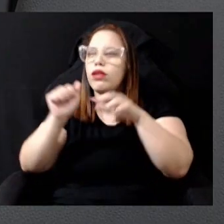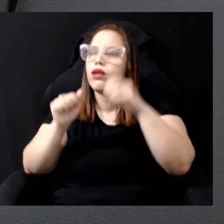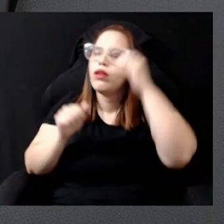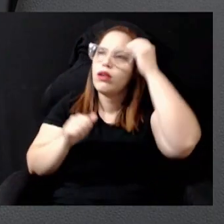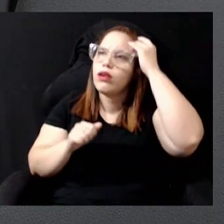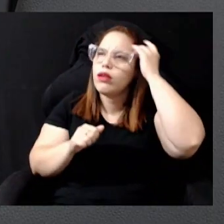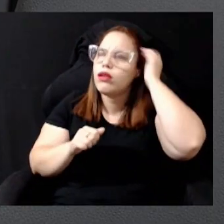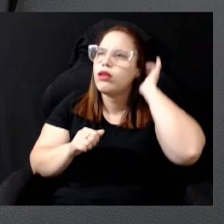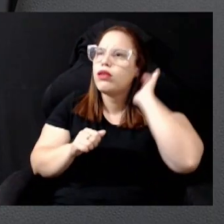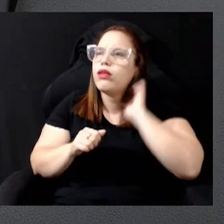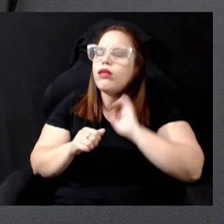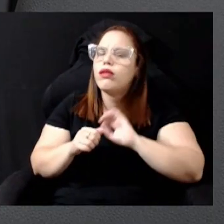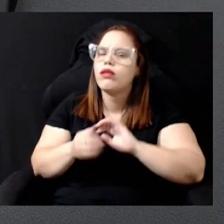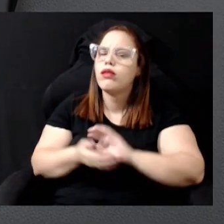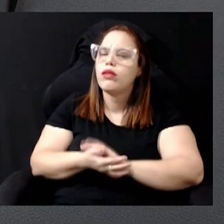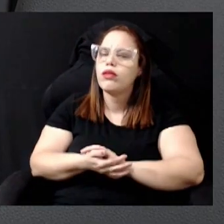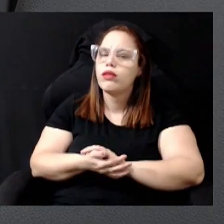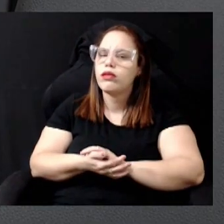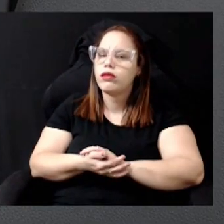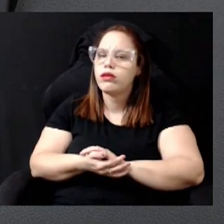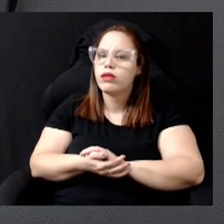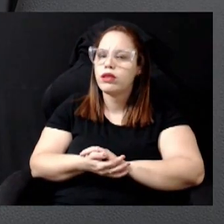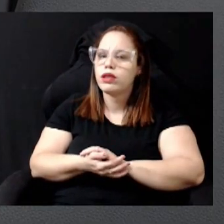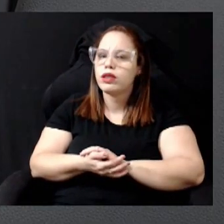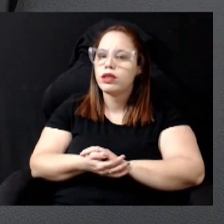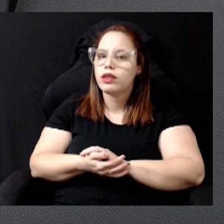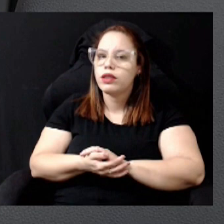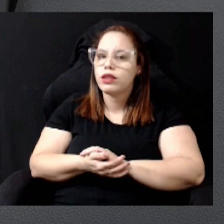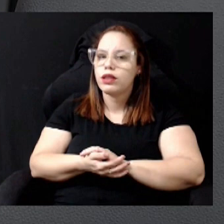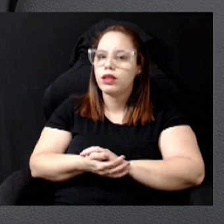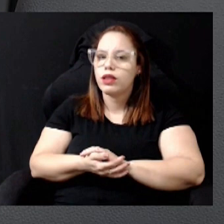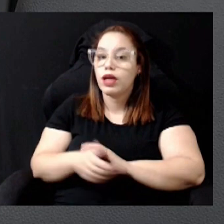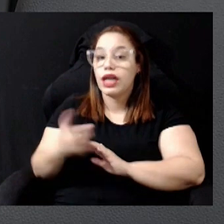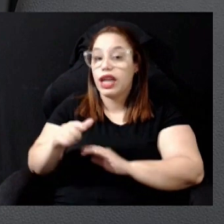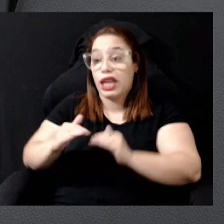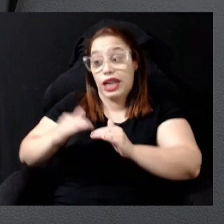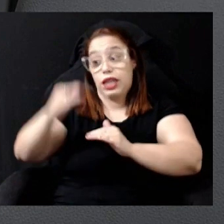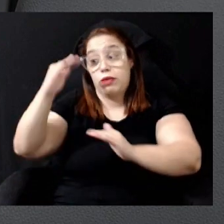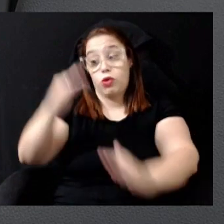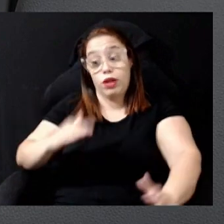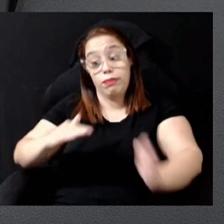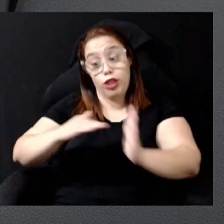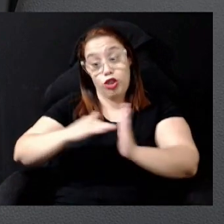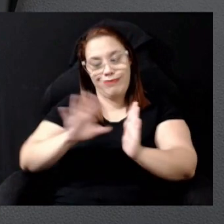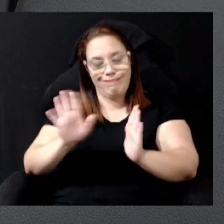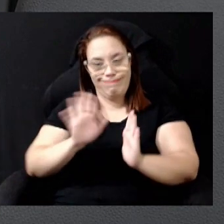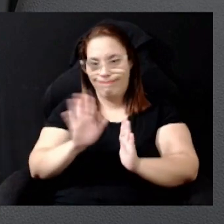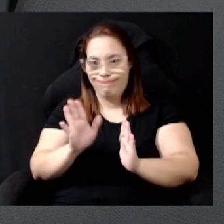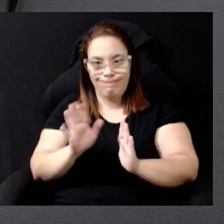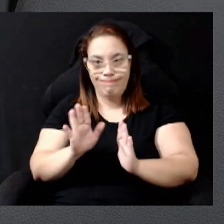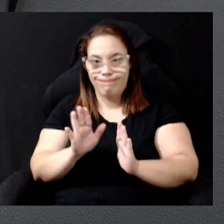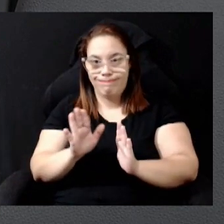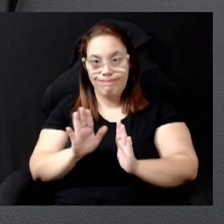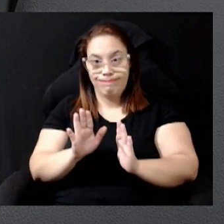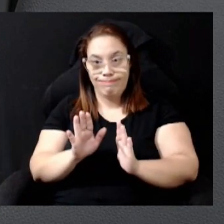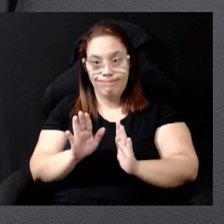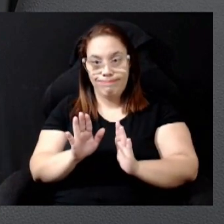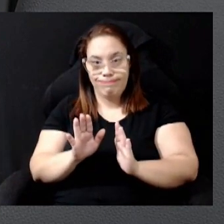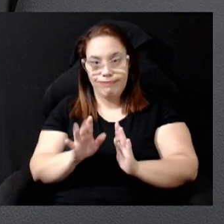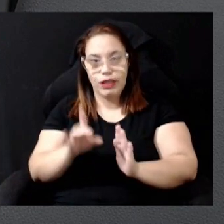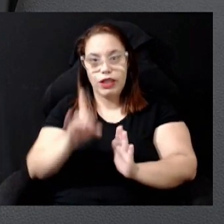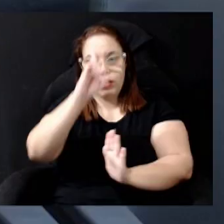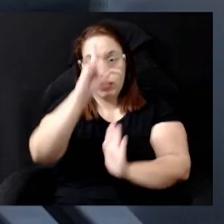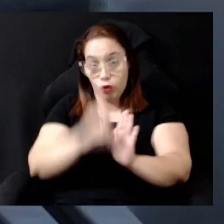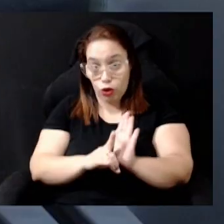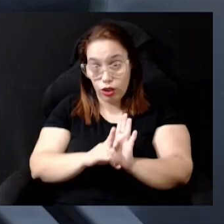com... assim, sem extrapolar os limites, entende? Buscando garantir os direitos de uma forma